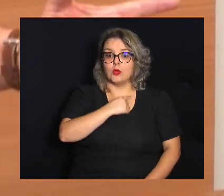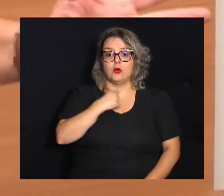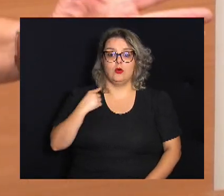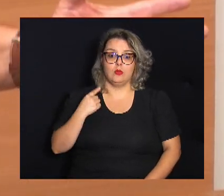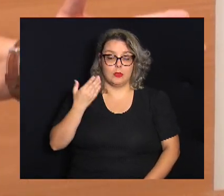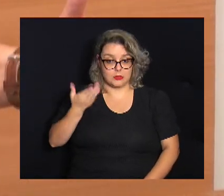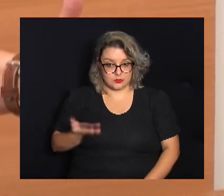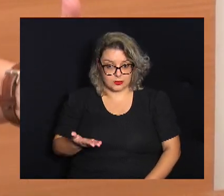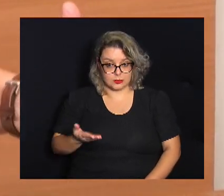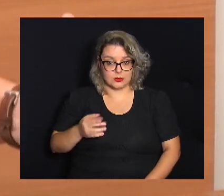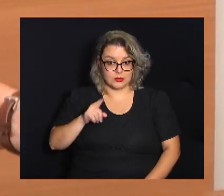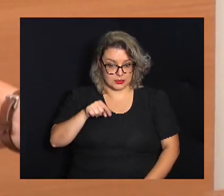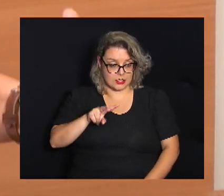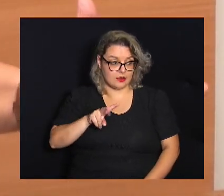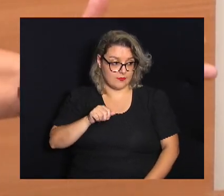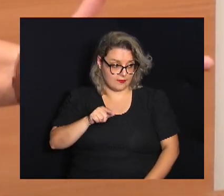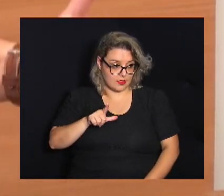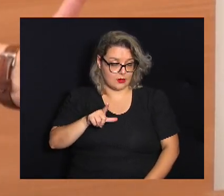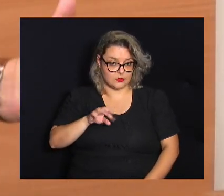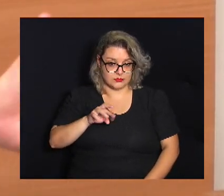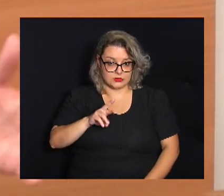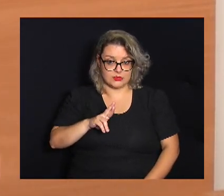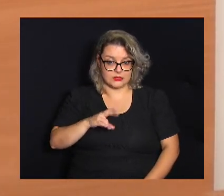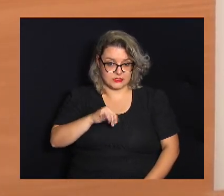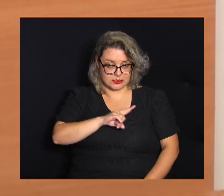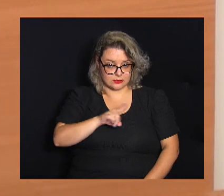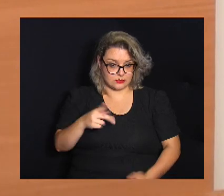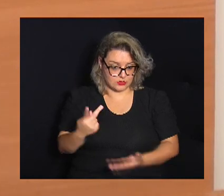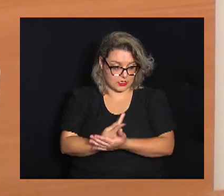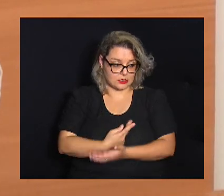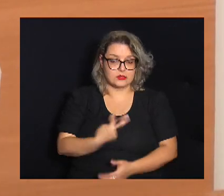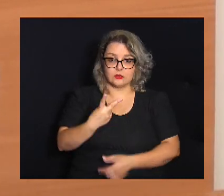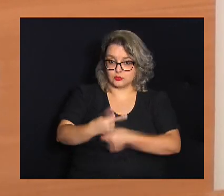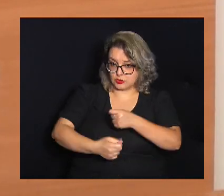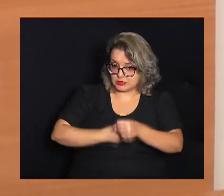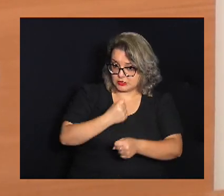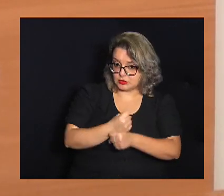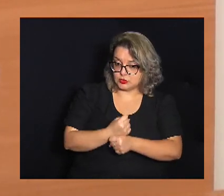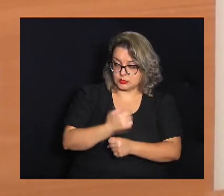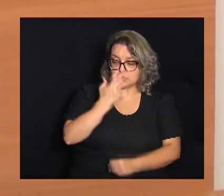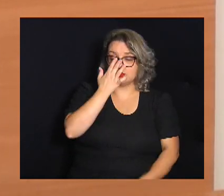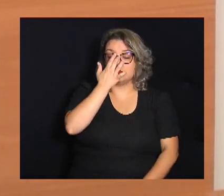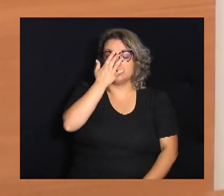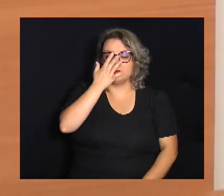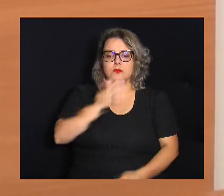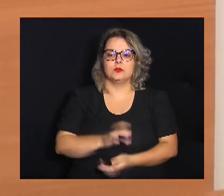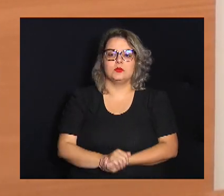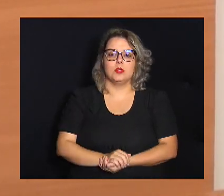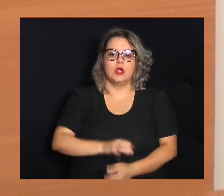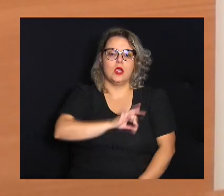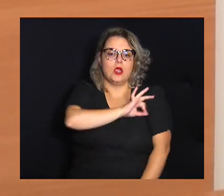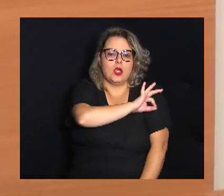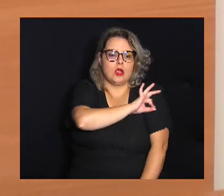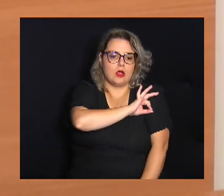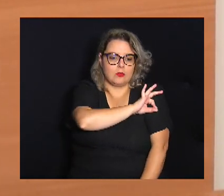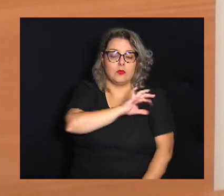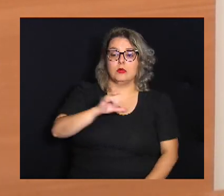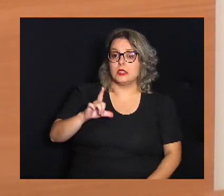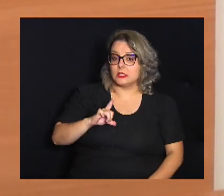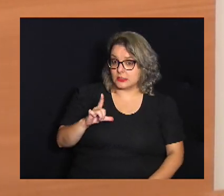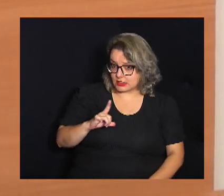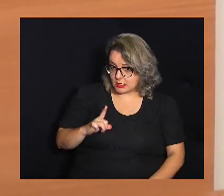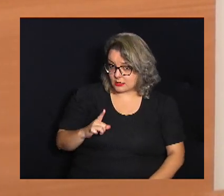né, Valdir, se não me falha a memória, são 2 anos, a prefeitura terá